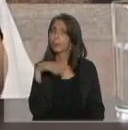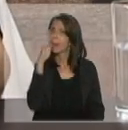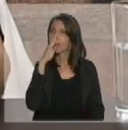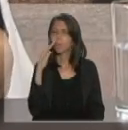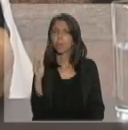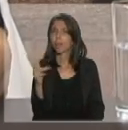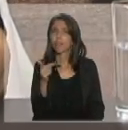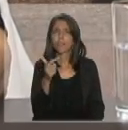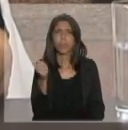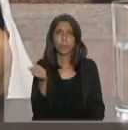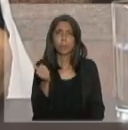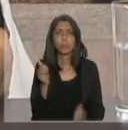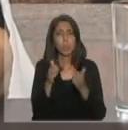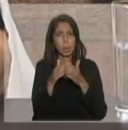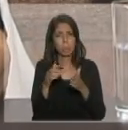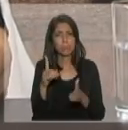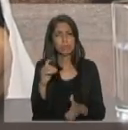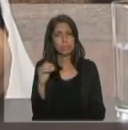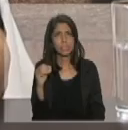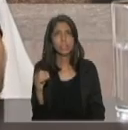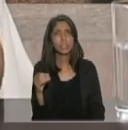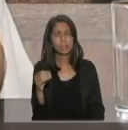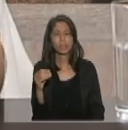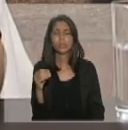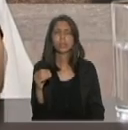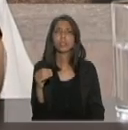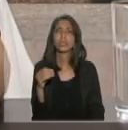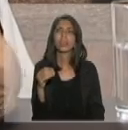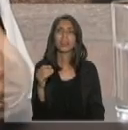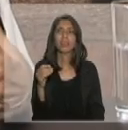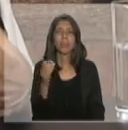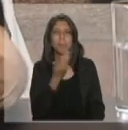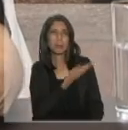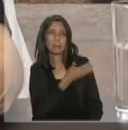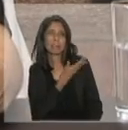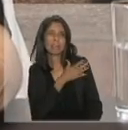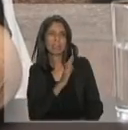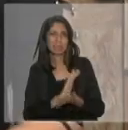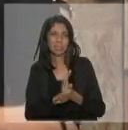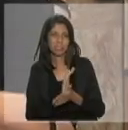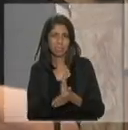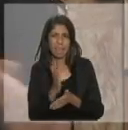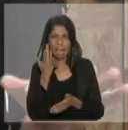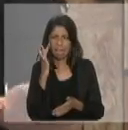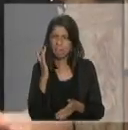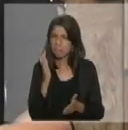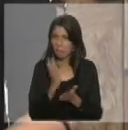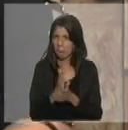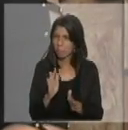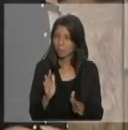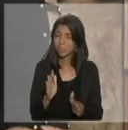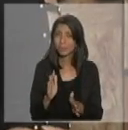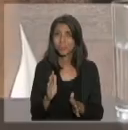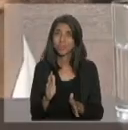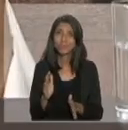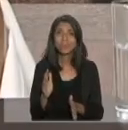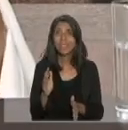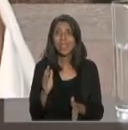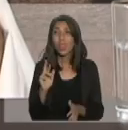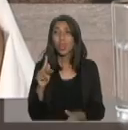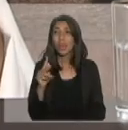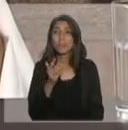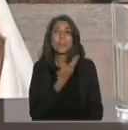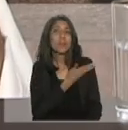brasileiros maravilhosos que começam cedo e tudo. Hoje em dia, esse preconceito que havia... Você acha que esse preconceito de fato acabou? Não é